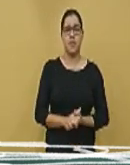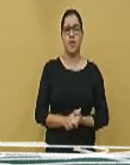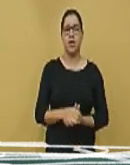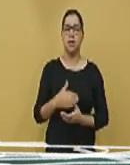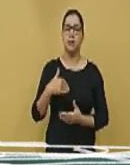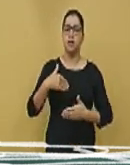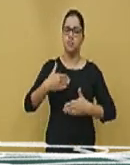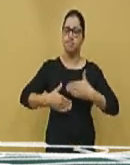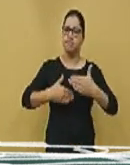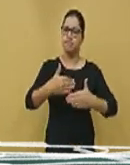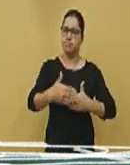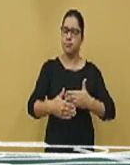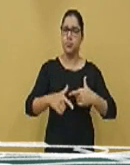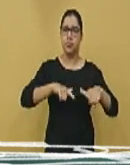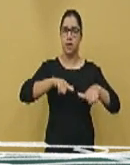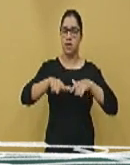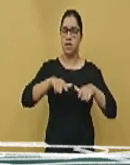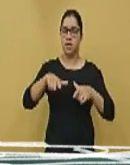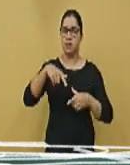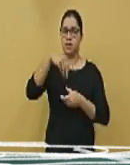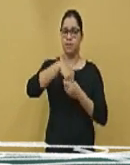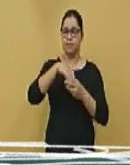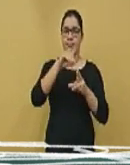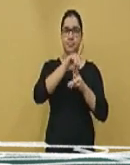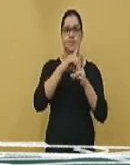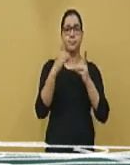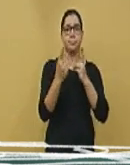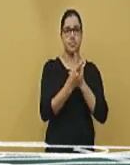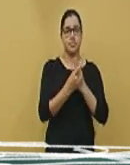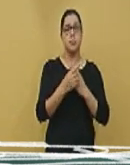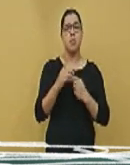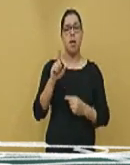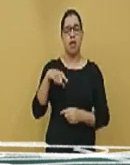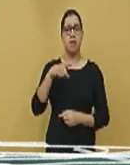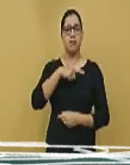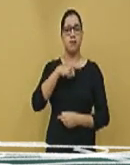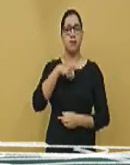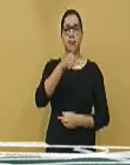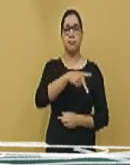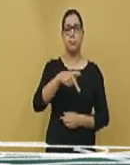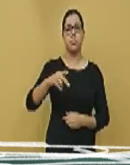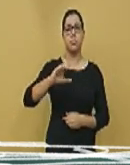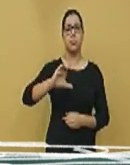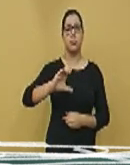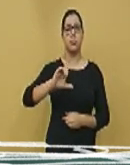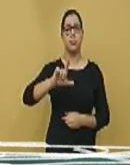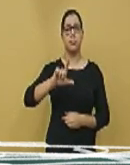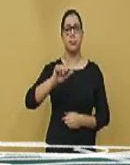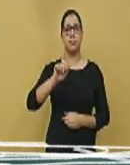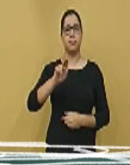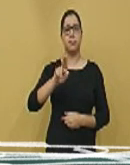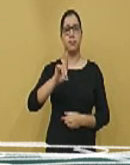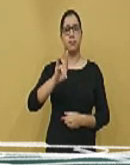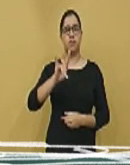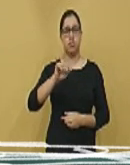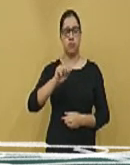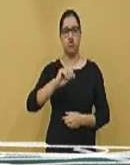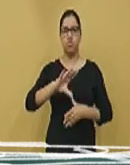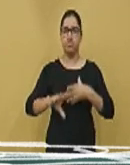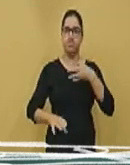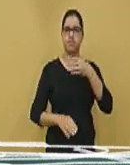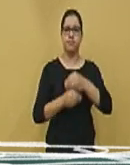pela universidade, a professora Cláudia tem dito e reforçado a proposta para todos e todas